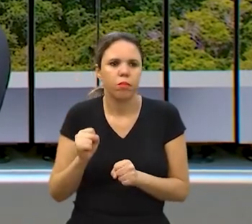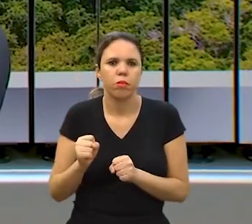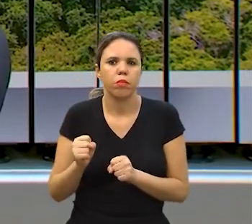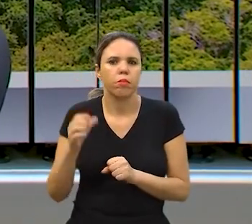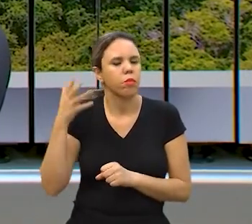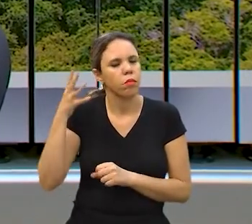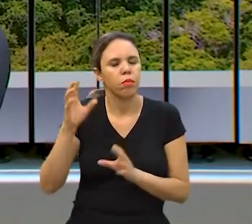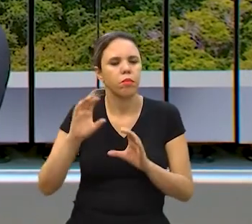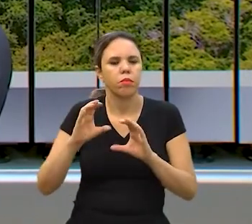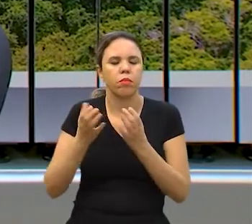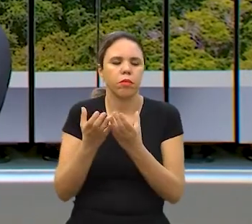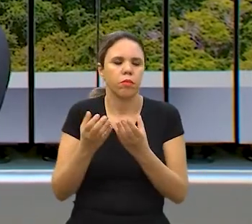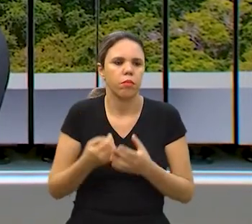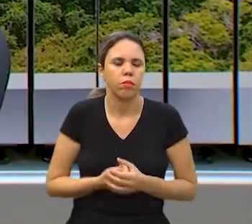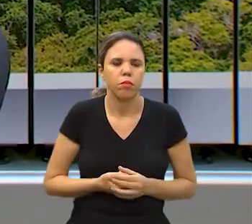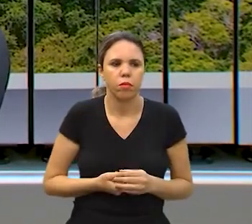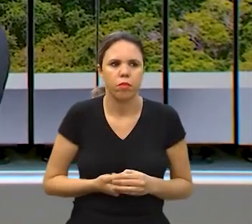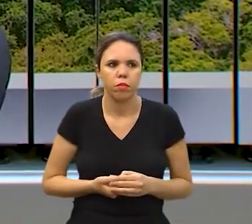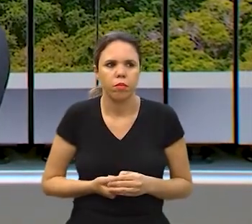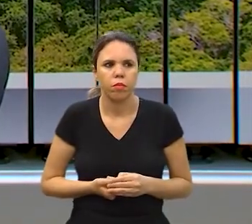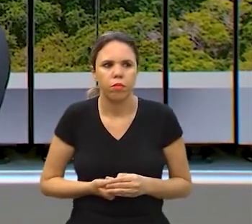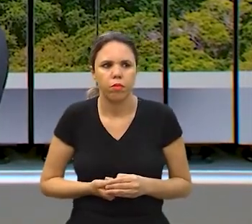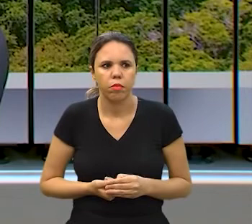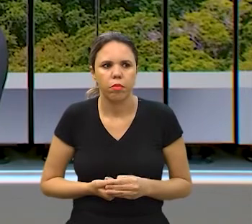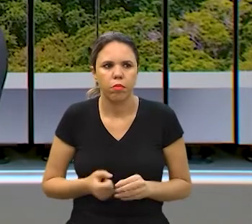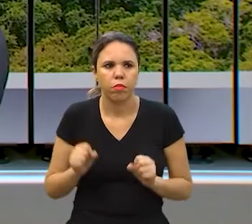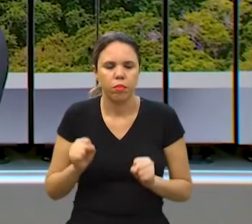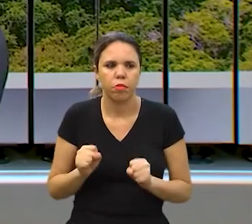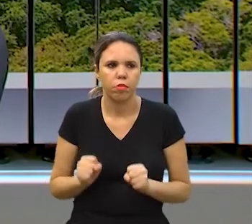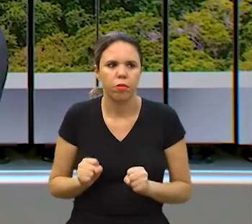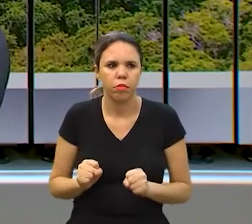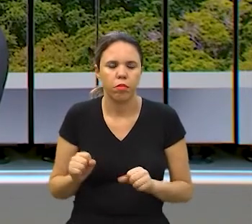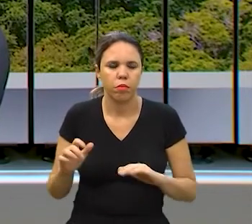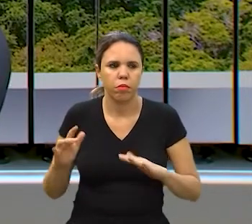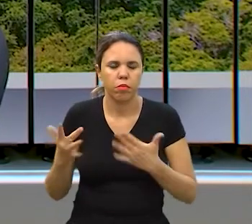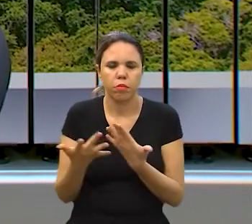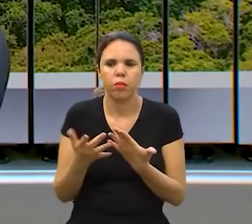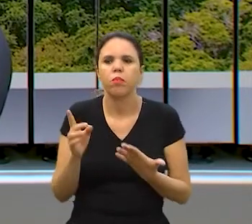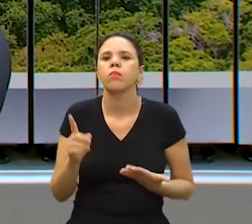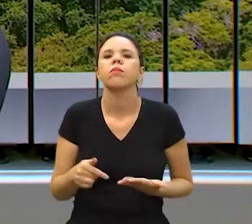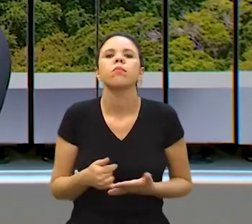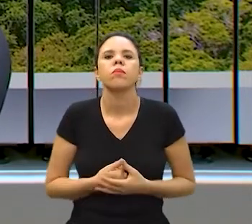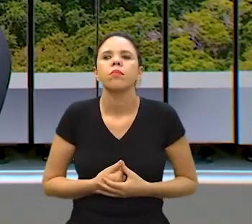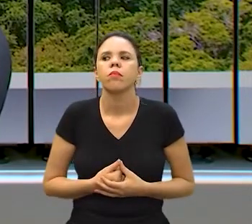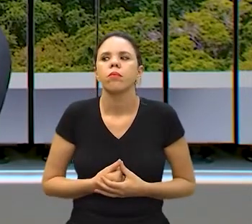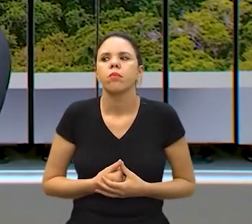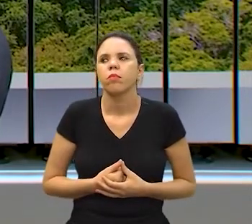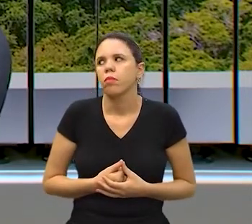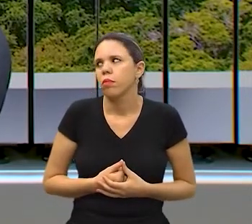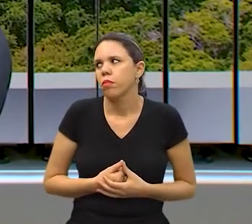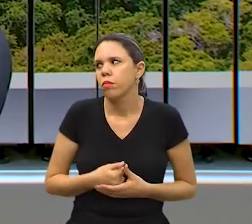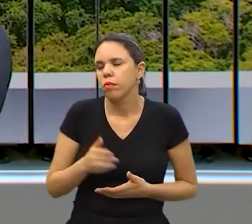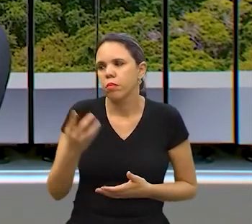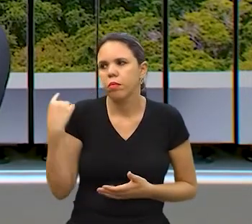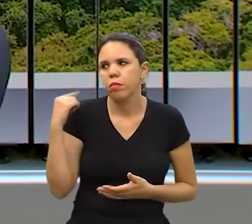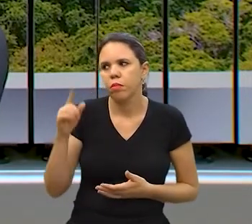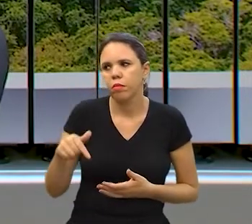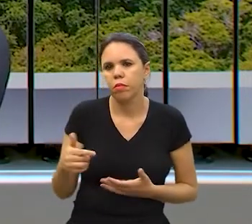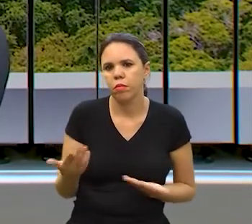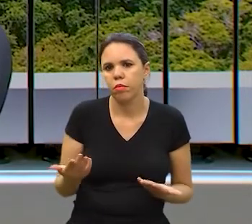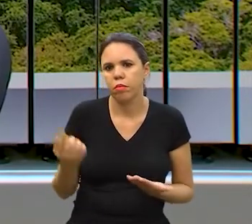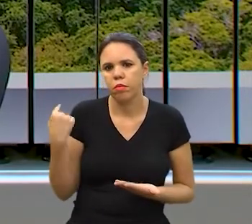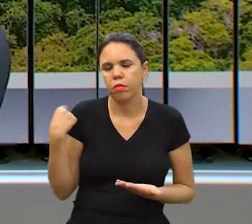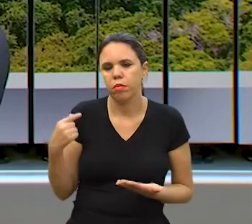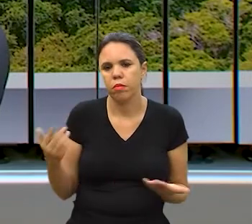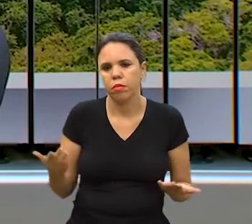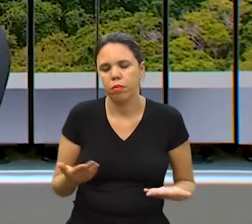possam participar de conferências, de congressos, e também possam, através da rede social, que é uma ferramenta muito, né, já era,